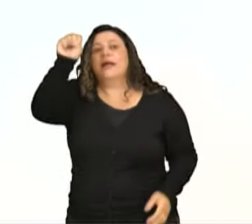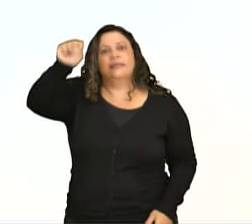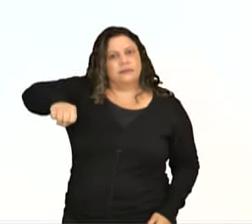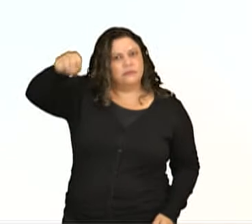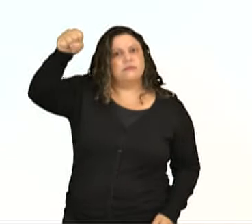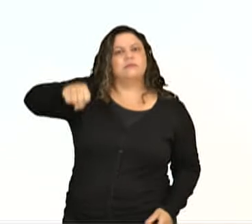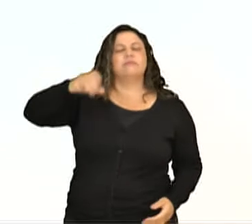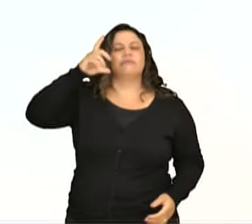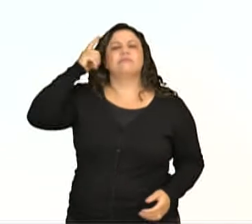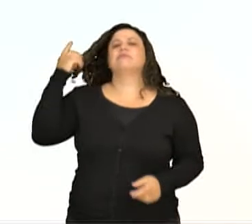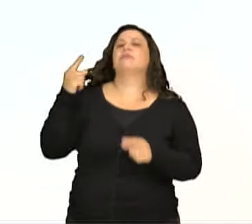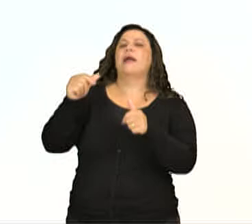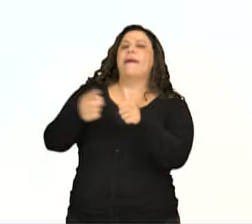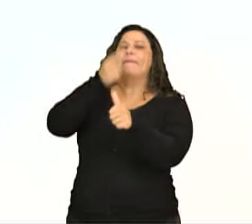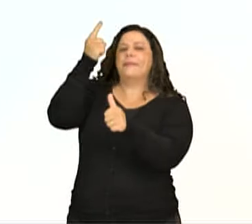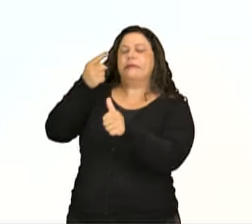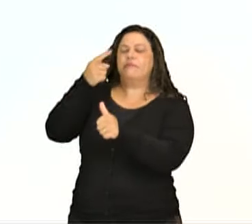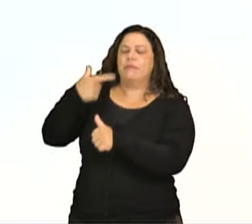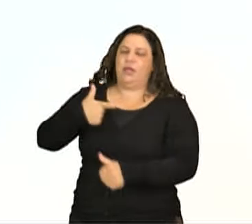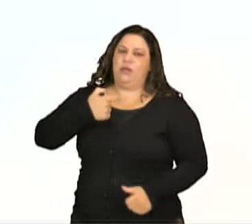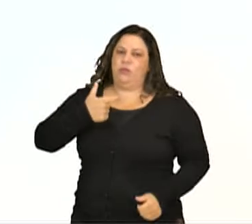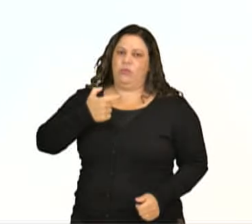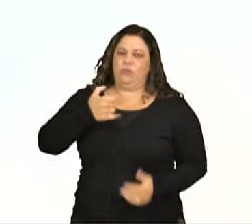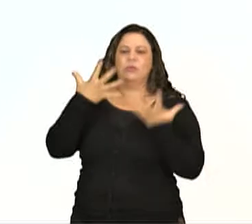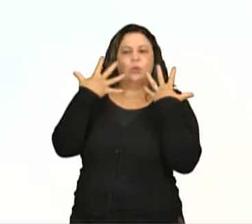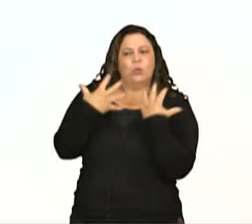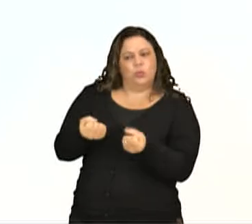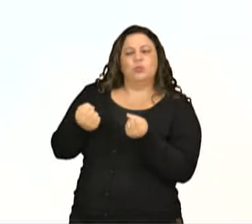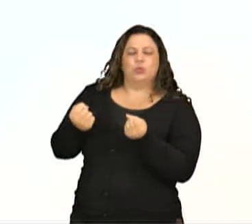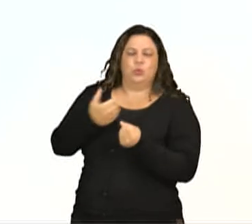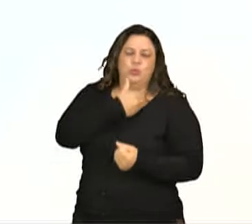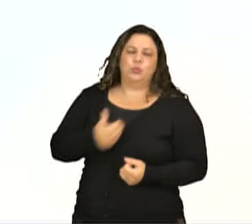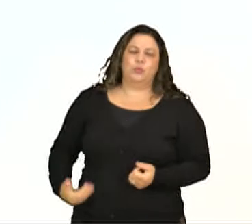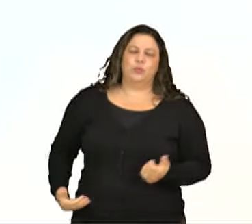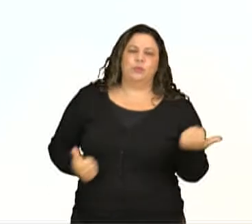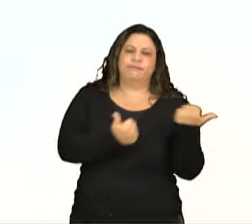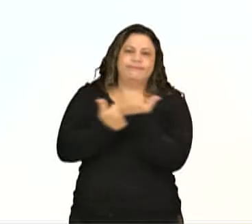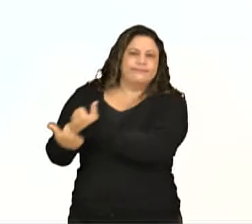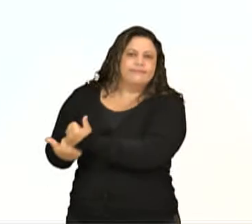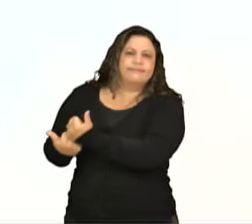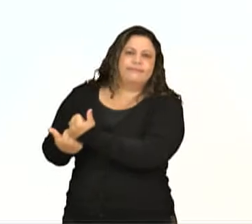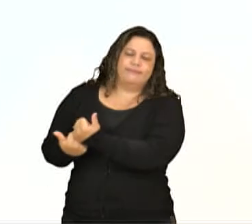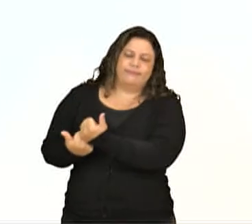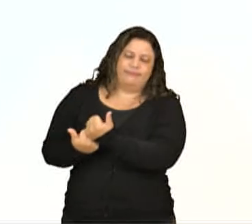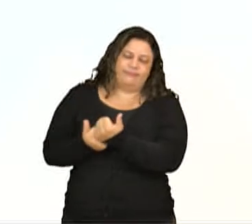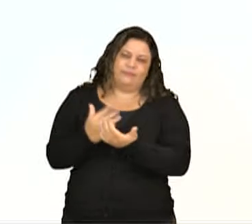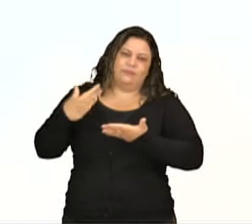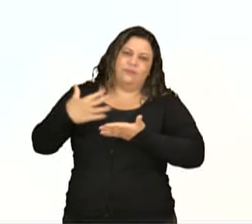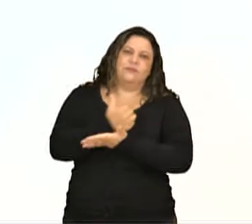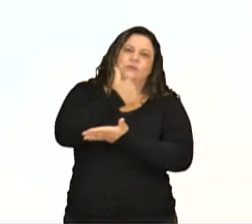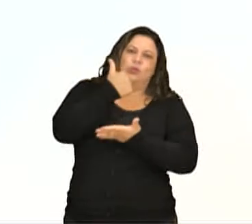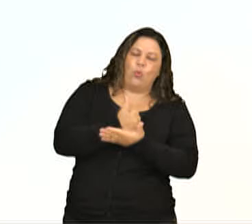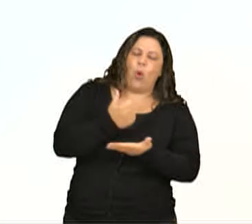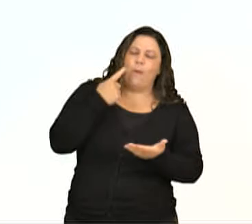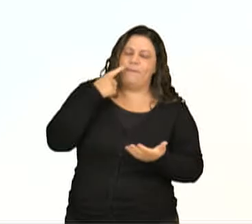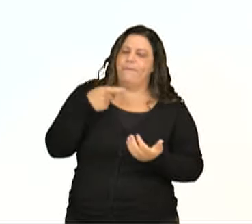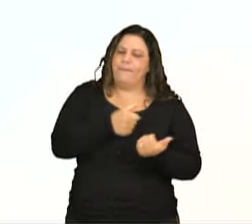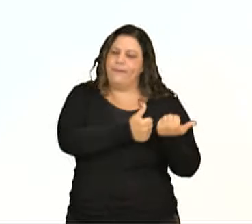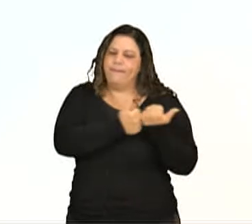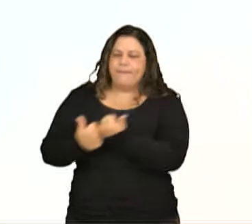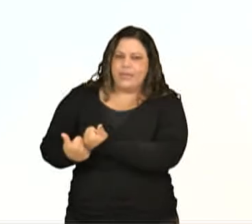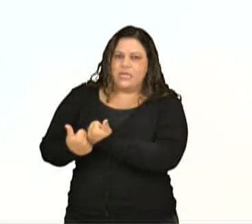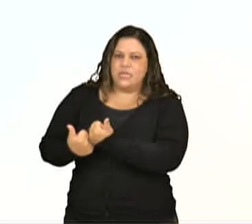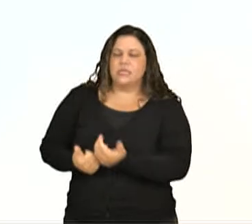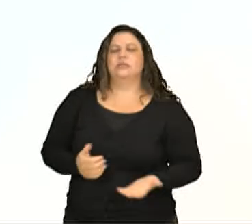deu. Primeiro, o Getúlio Vargas assumiu um governo através de um golpe. Aí com o apoio de setores militares,